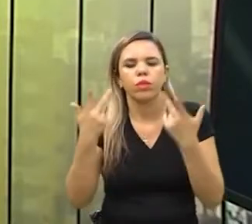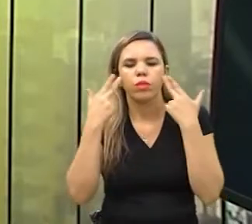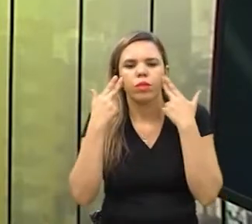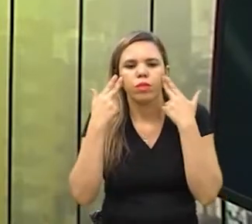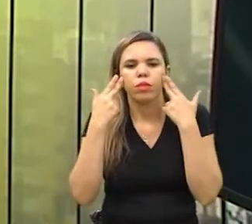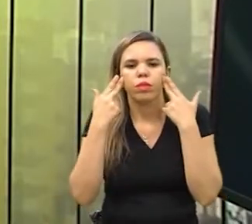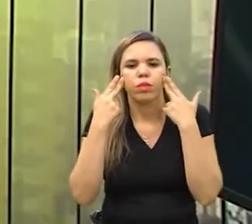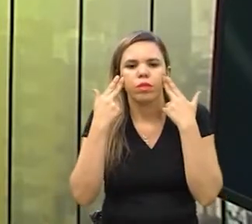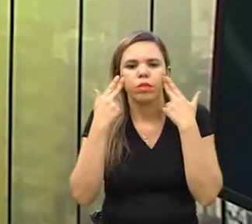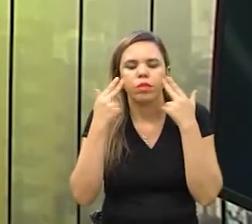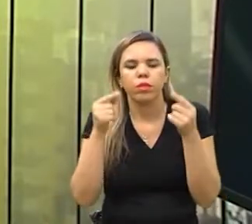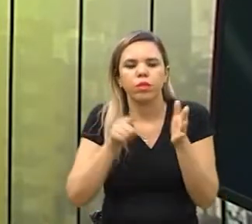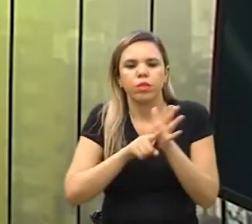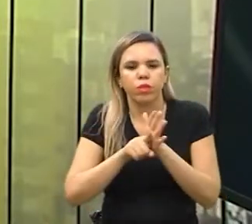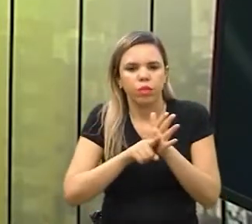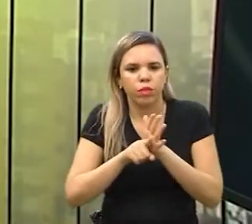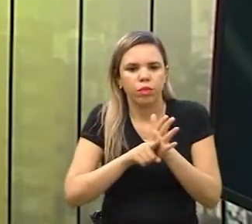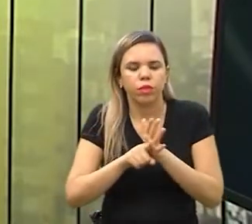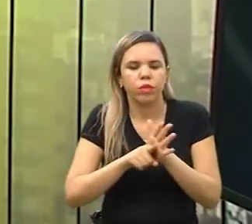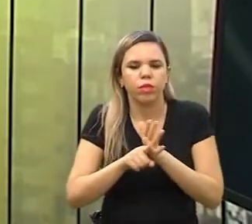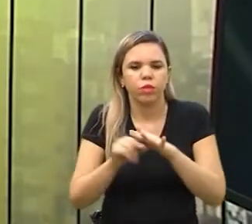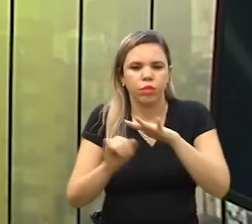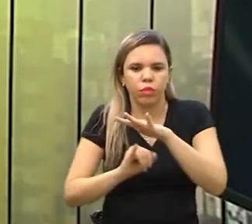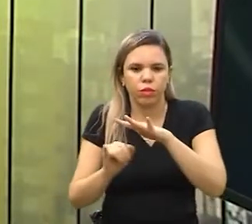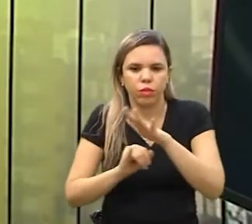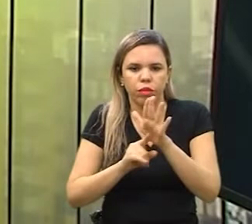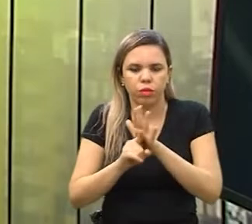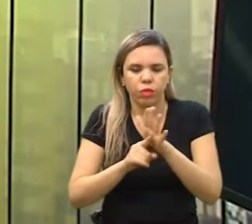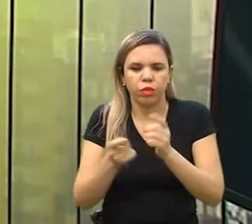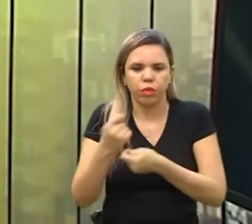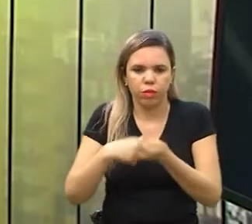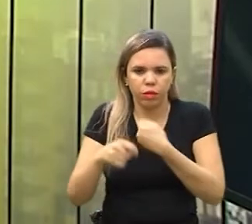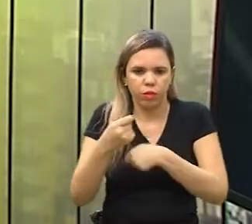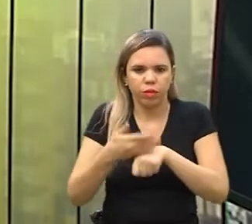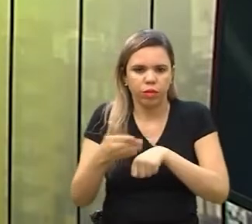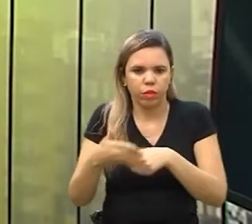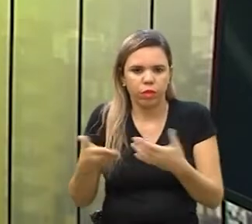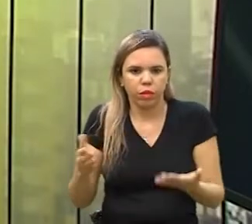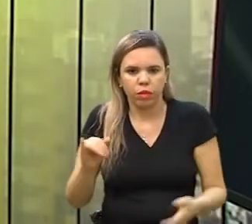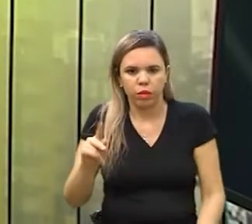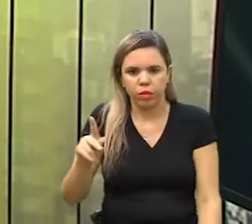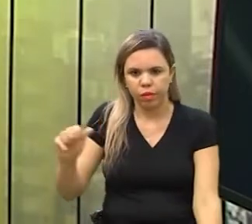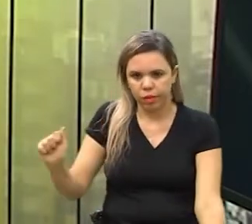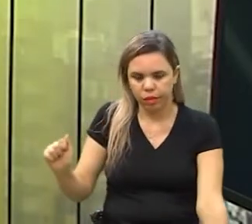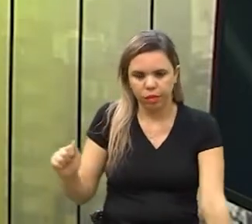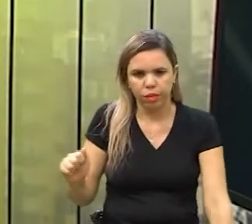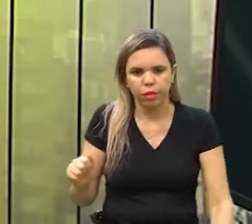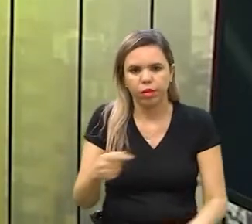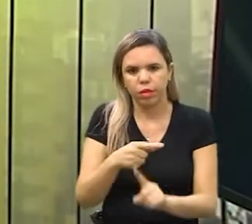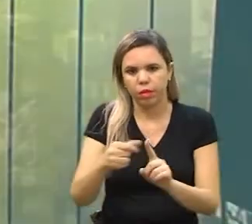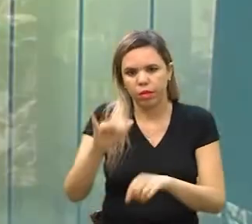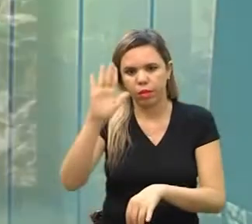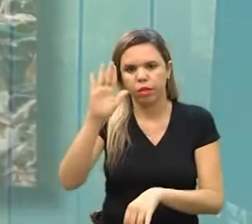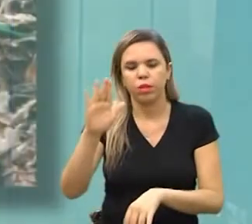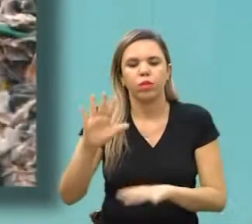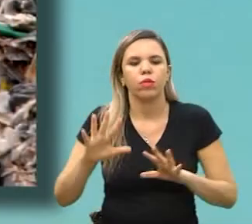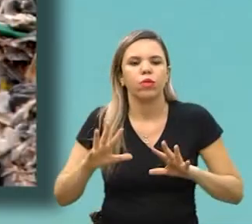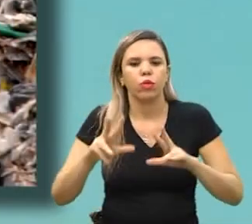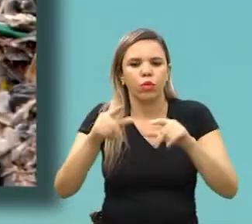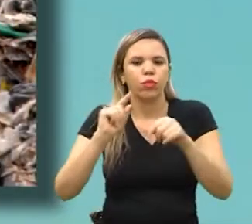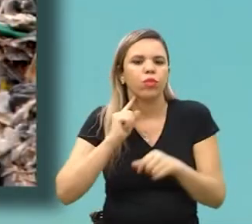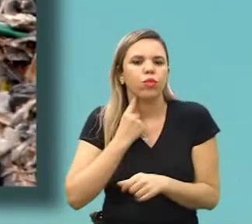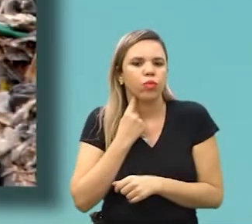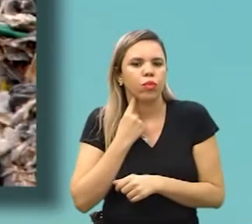resíduos orgânicos ali em casa. Olha só, de acordo com os dados do Instituto de Pesquisa Econômica Aplicada, o IPEA, mais da metade